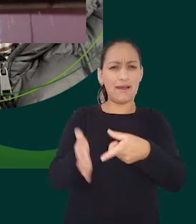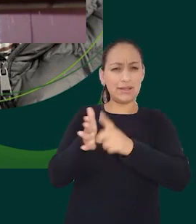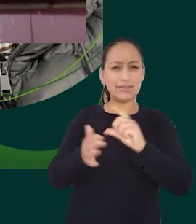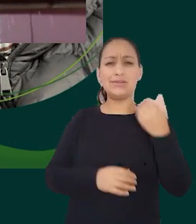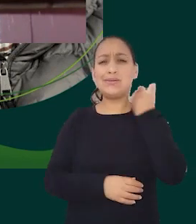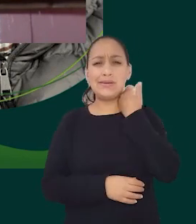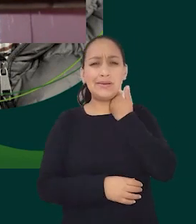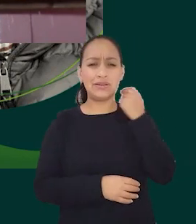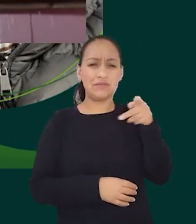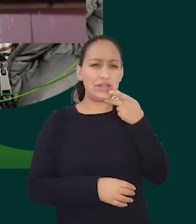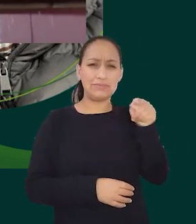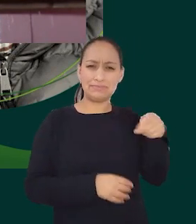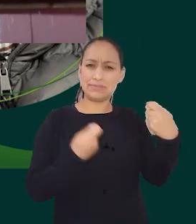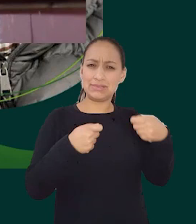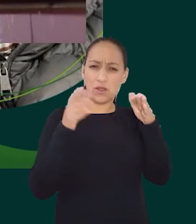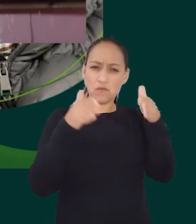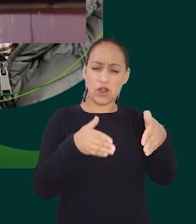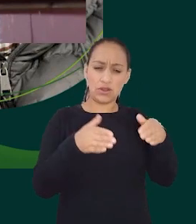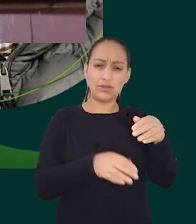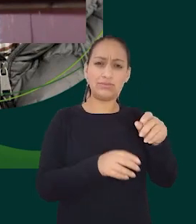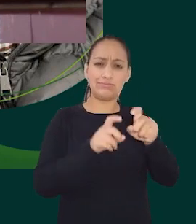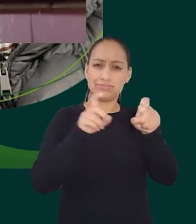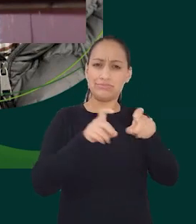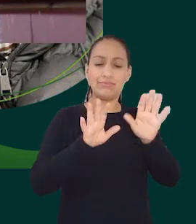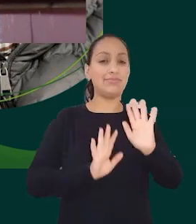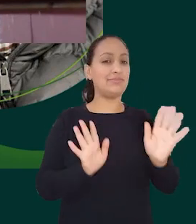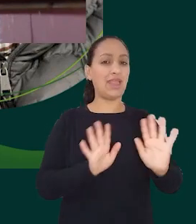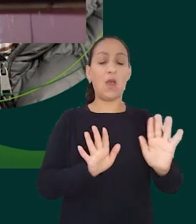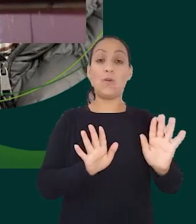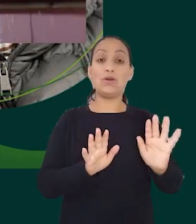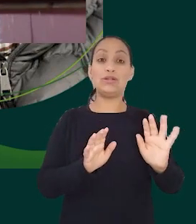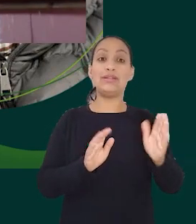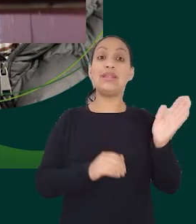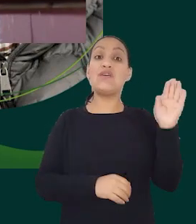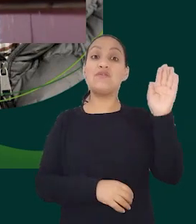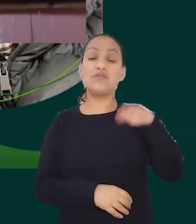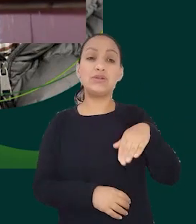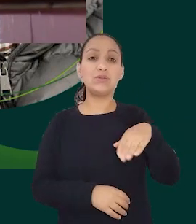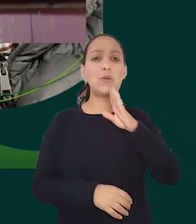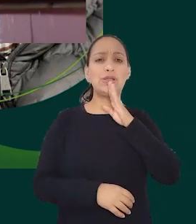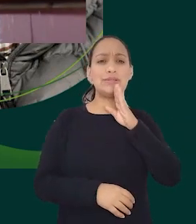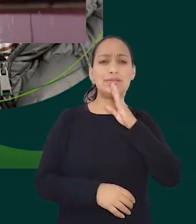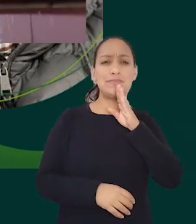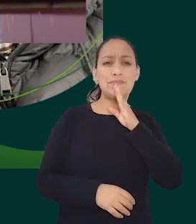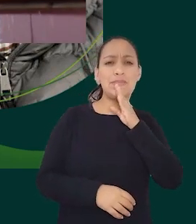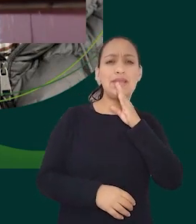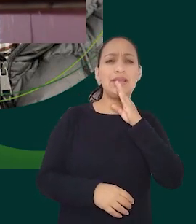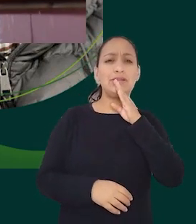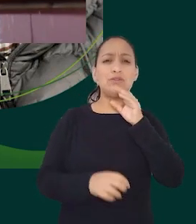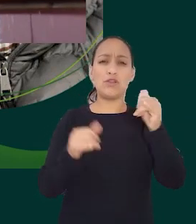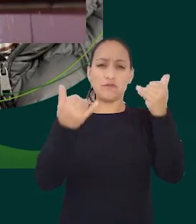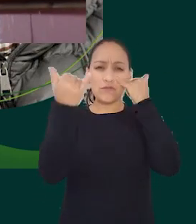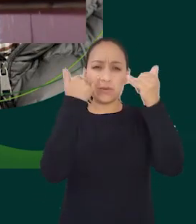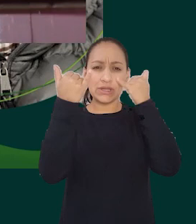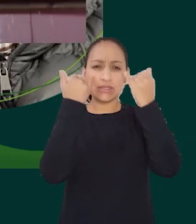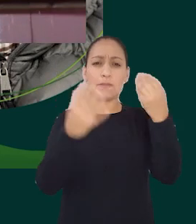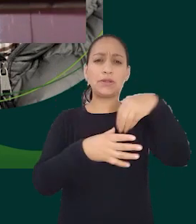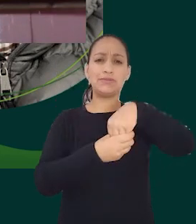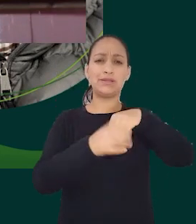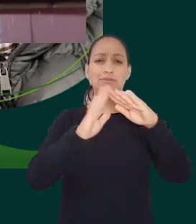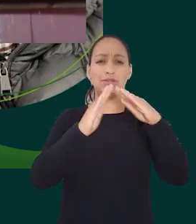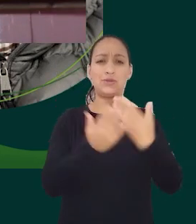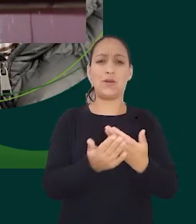Levando ciência, levando conhecimento para as escolas. Então, ele foi o grande sonhador desse projeto. Beijo no